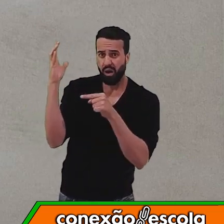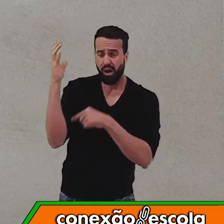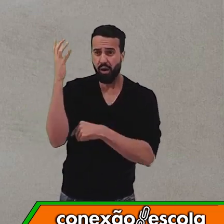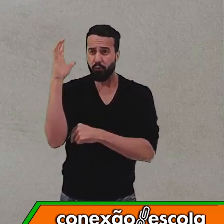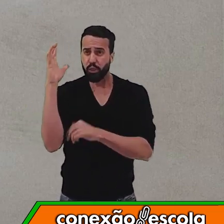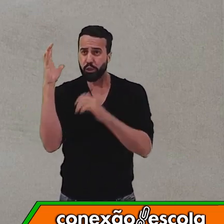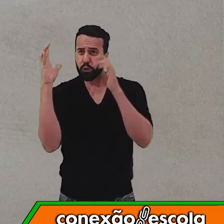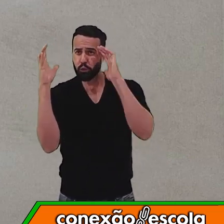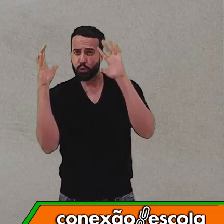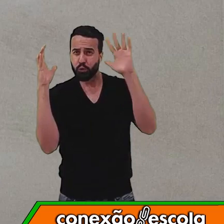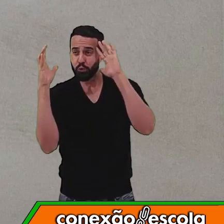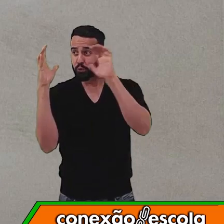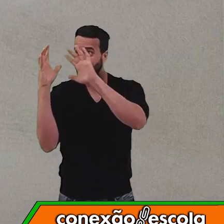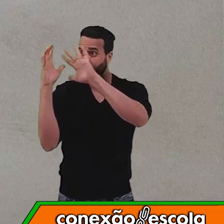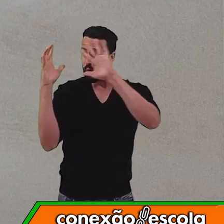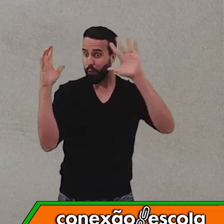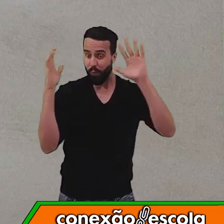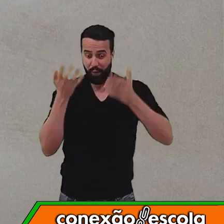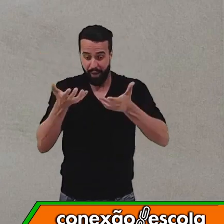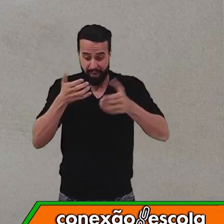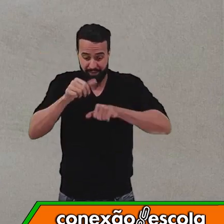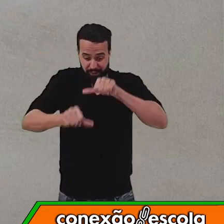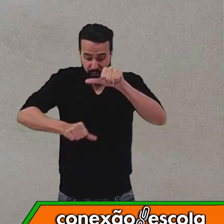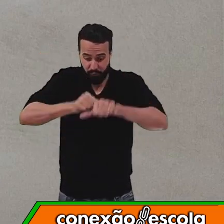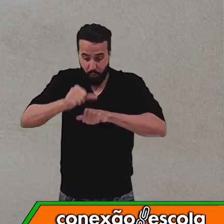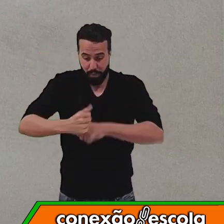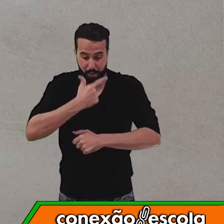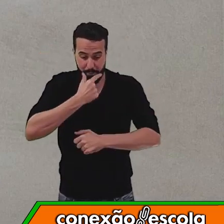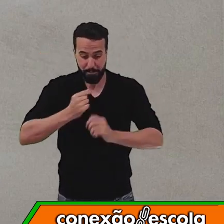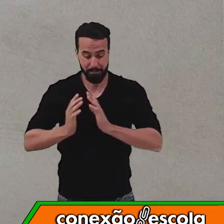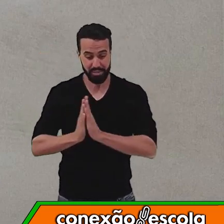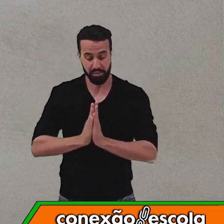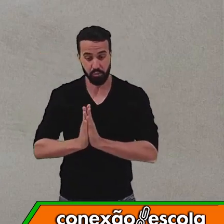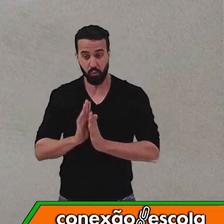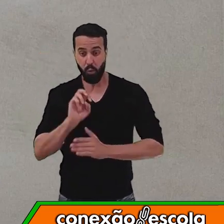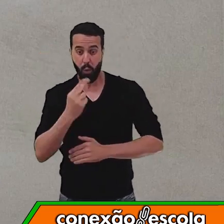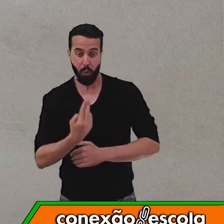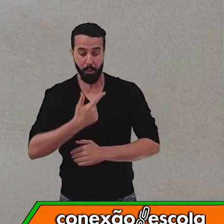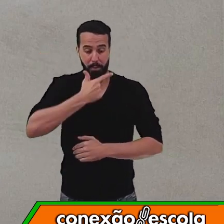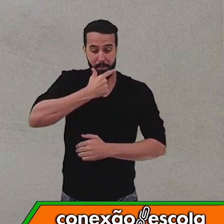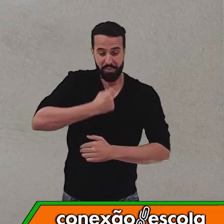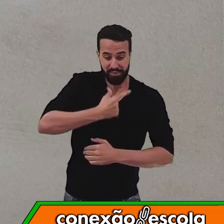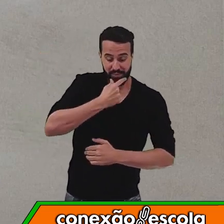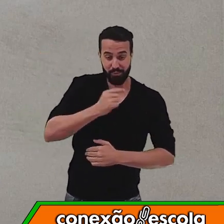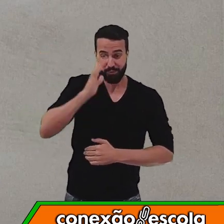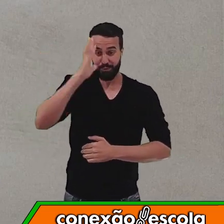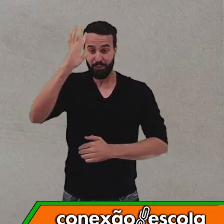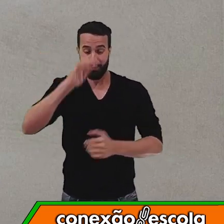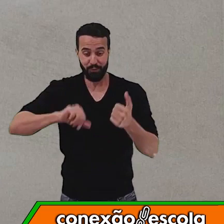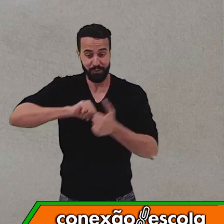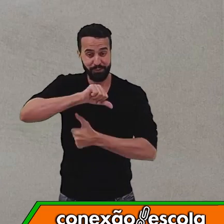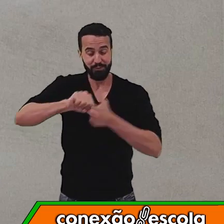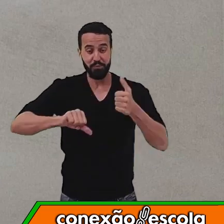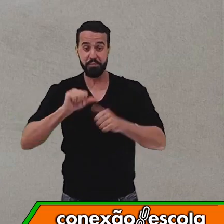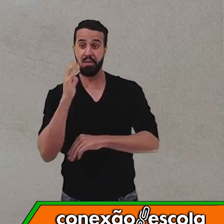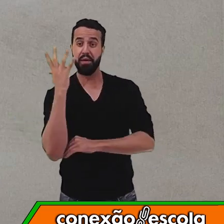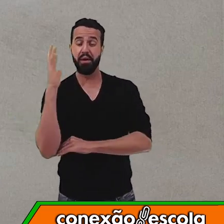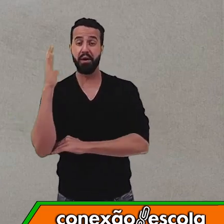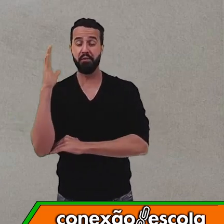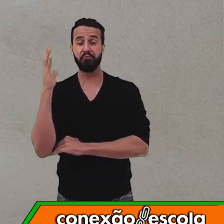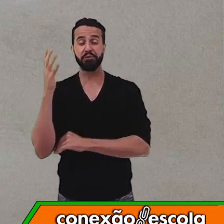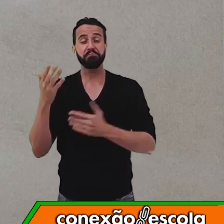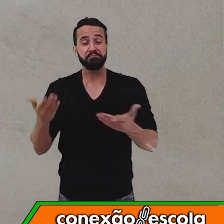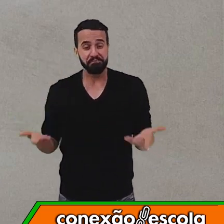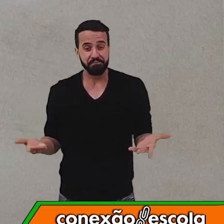tinha sonhado em ser um menino ou um menino que sonhou em ser árvore. Quando